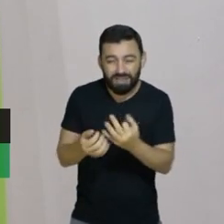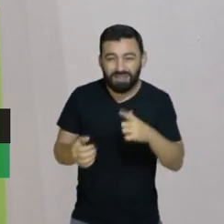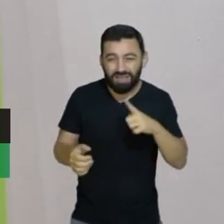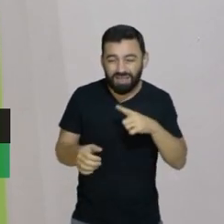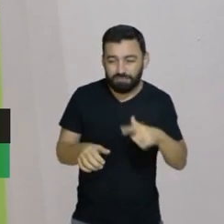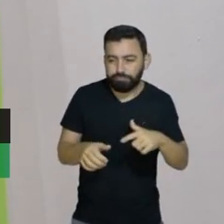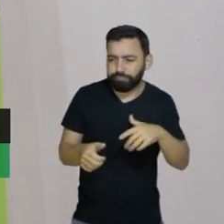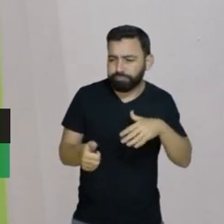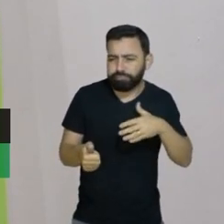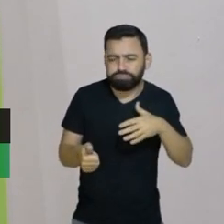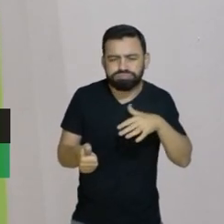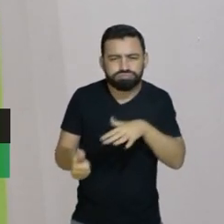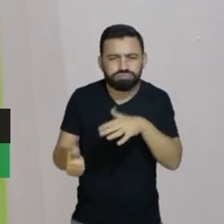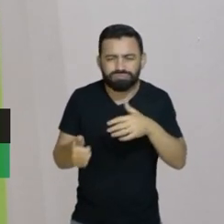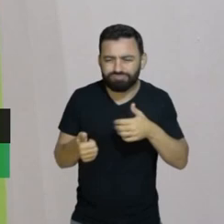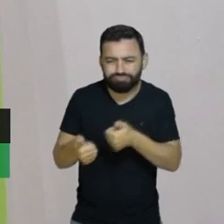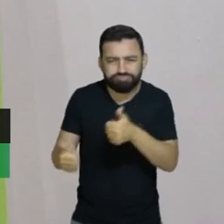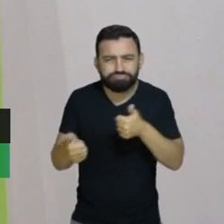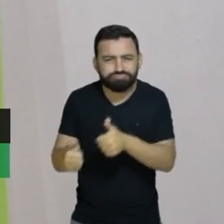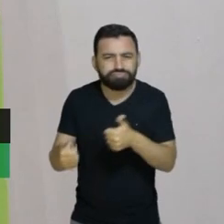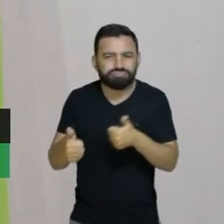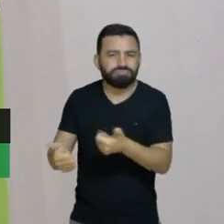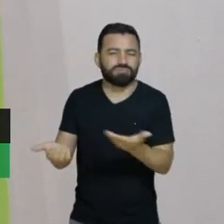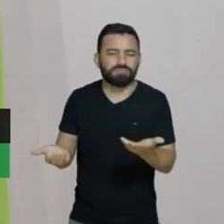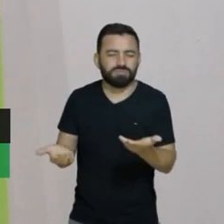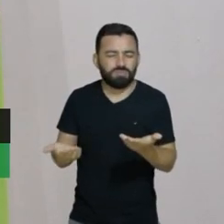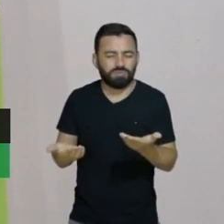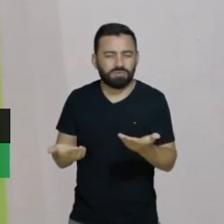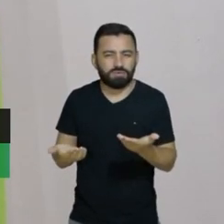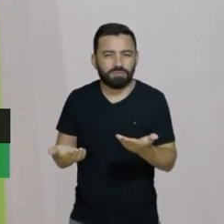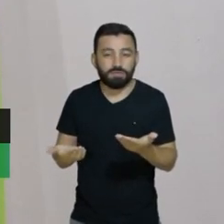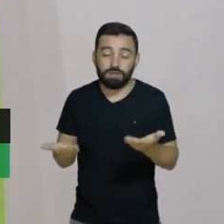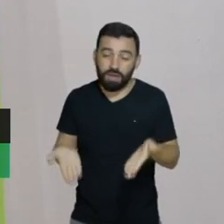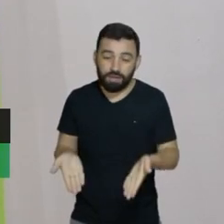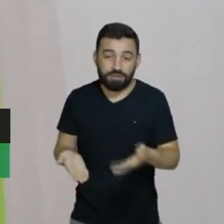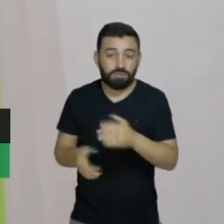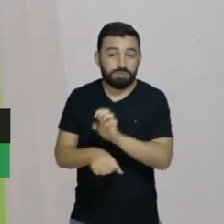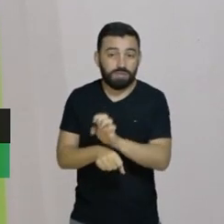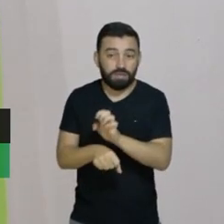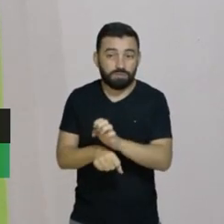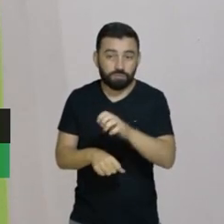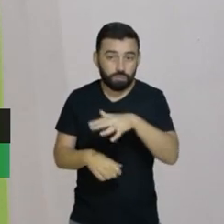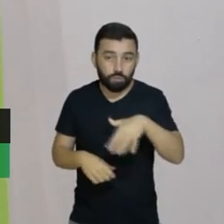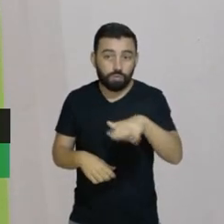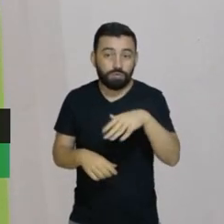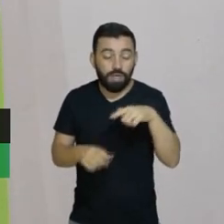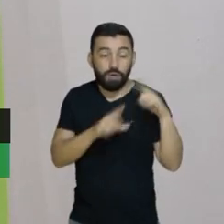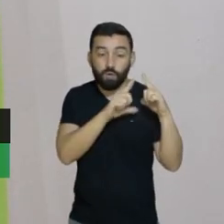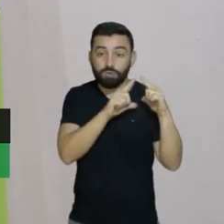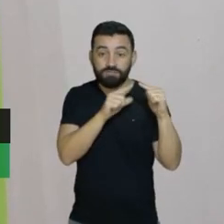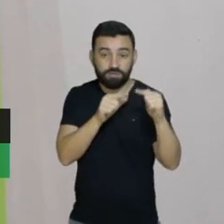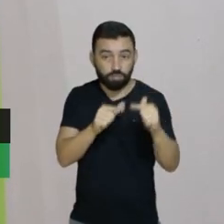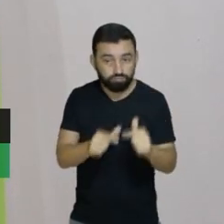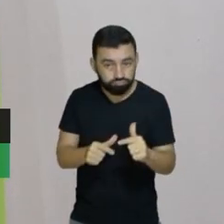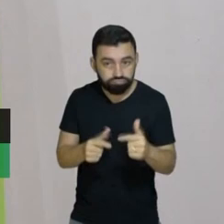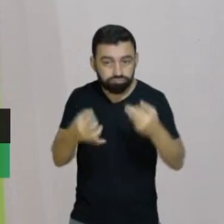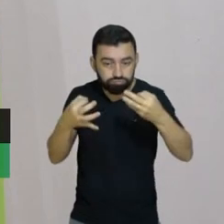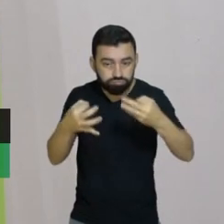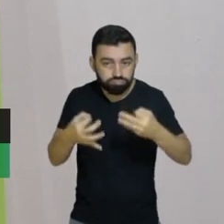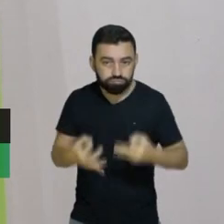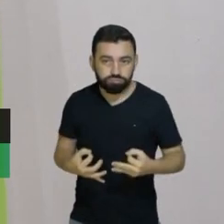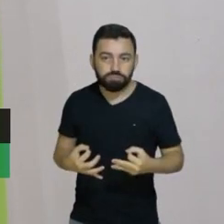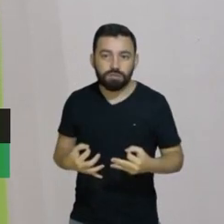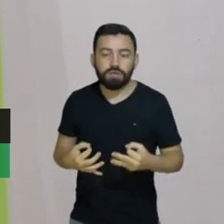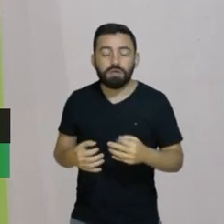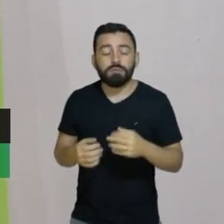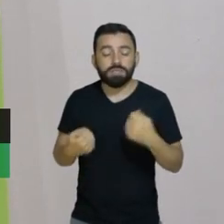posicionar claramente sobre o tema. Nós, que somos um Estado, na sua grande maioria, conservador, nós precisamos colocar os